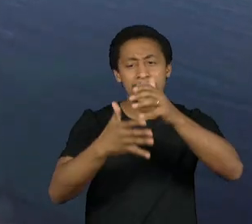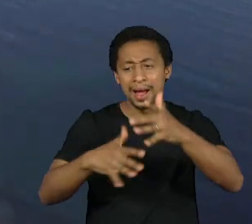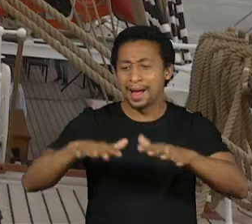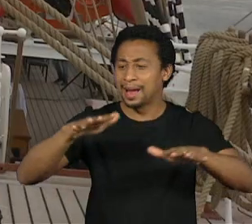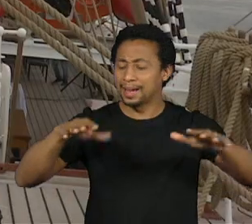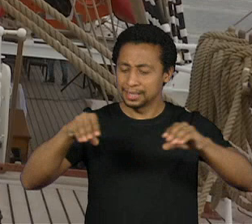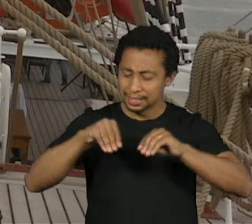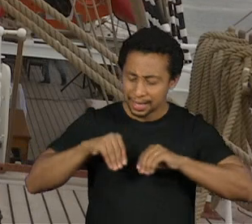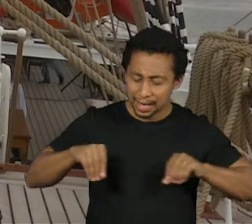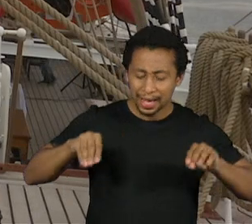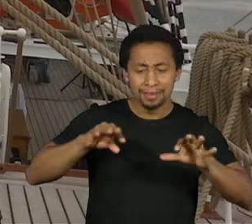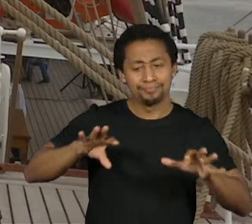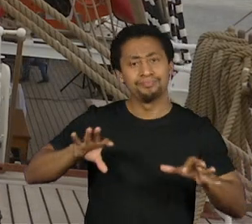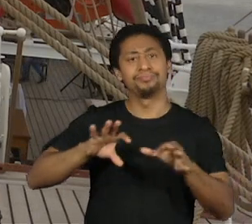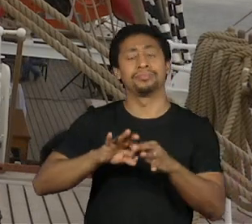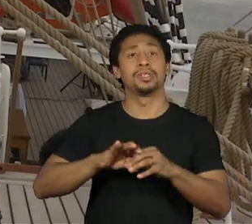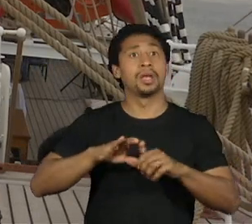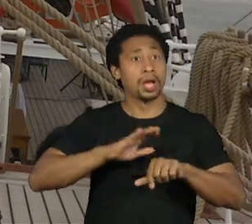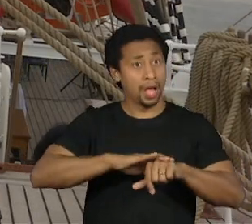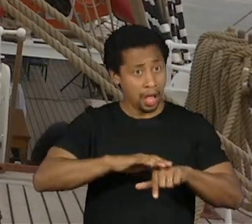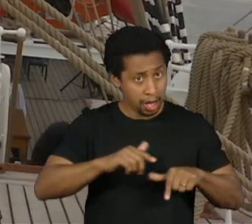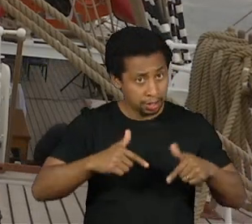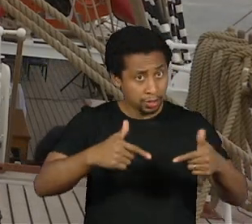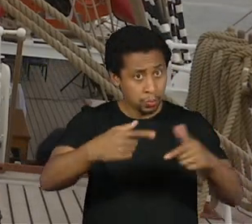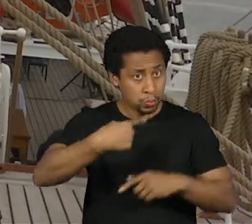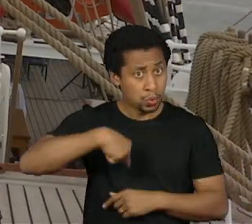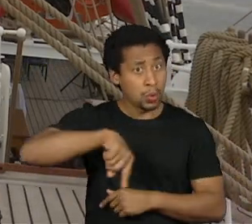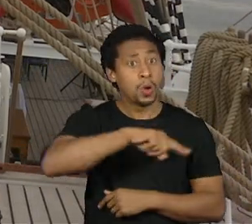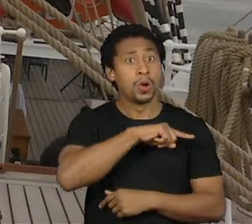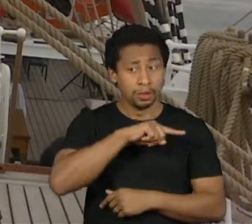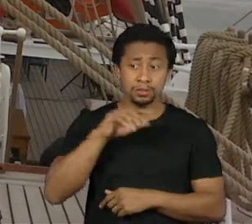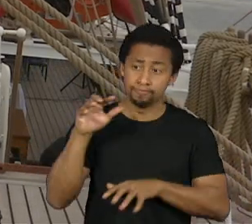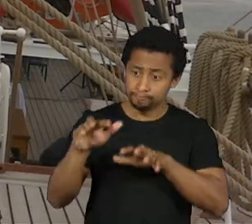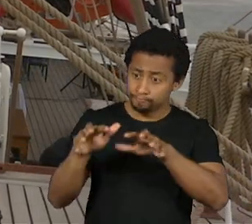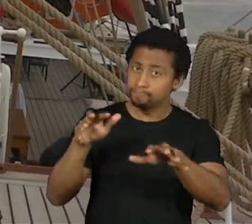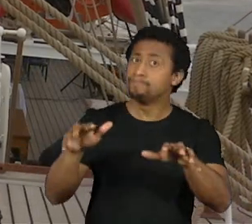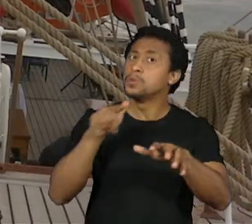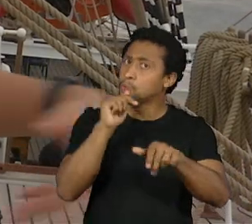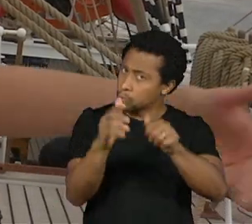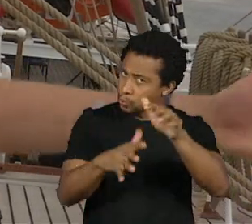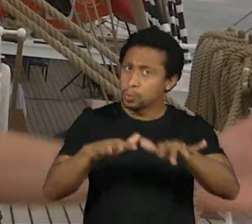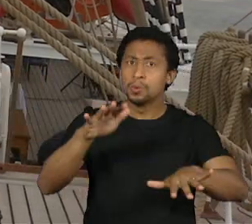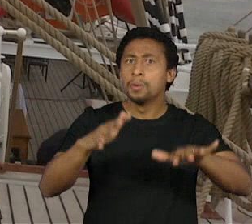que nossas ações, reflexos das nossas ações aqui, ele impacta